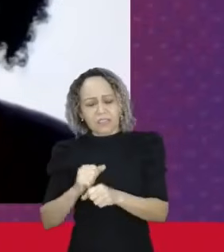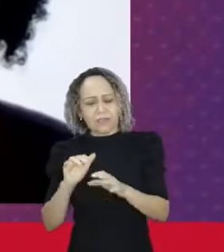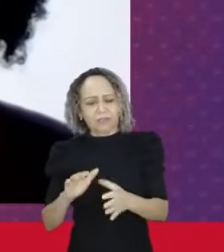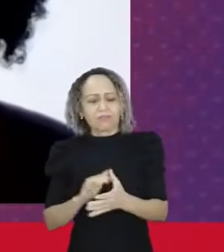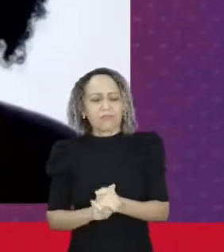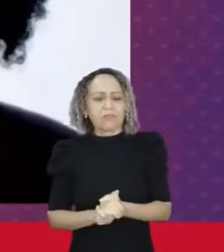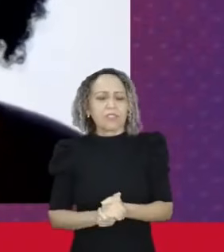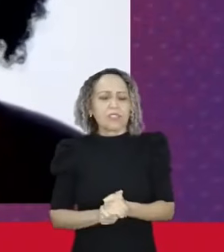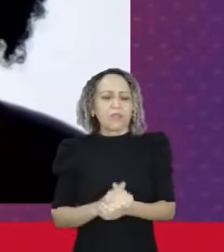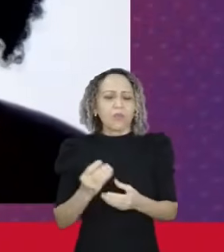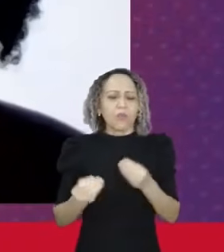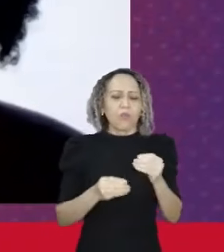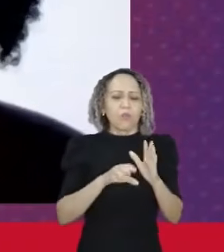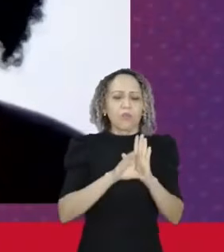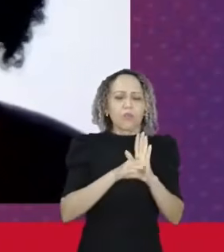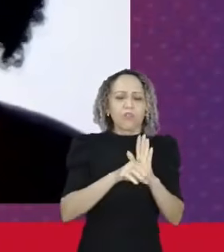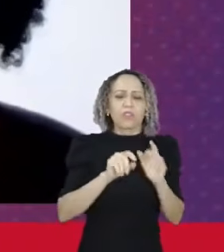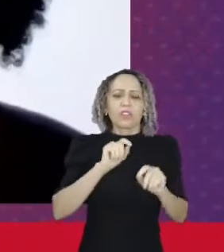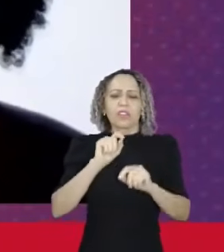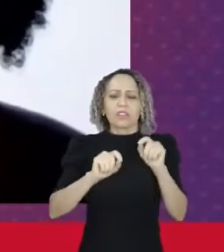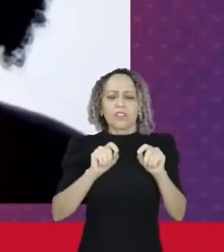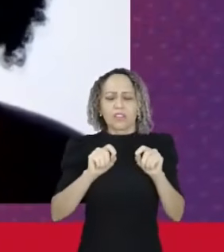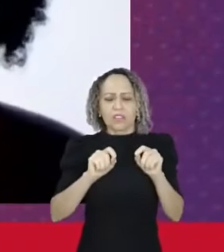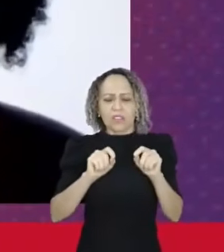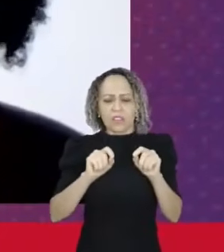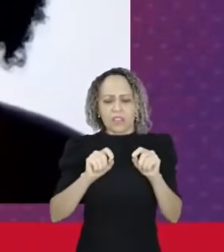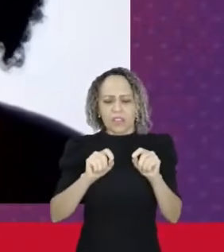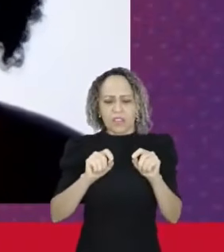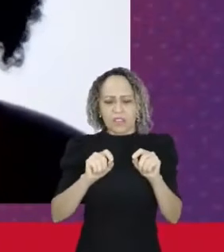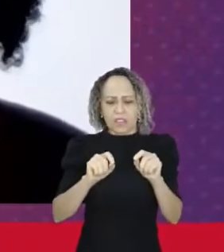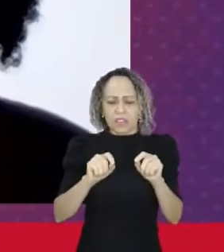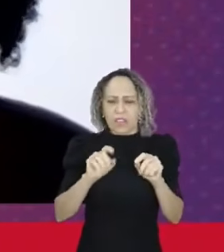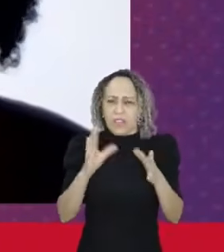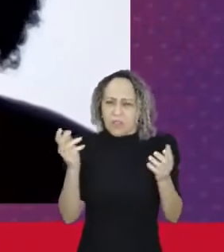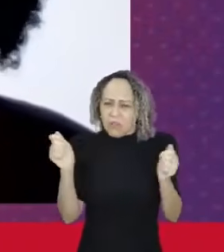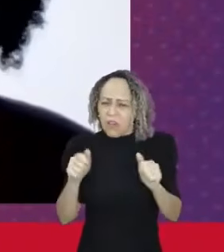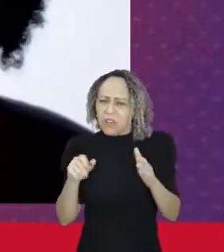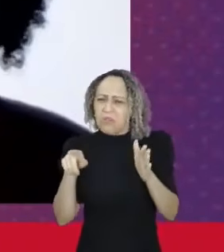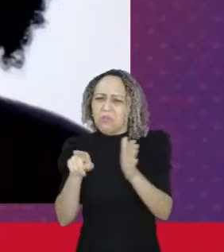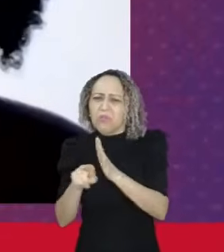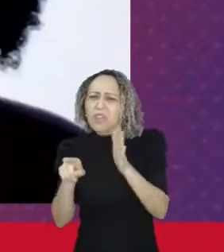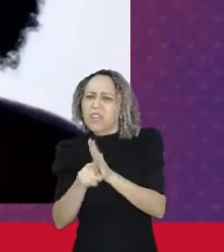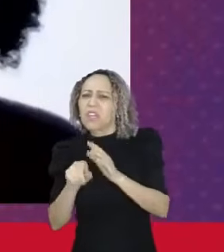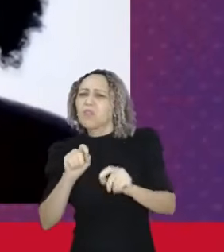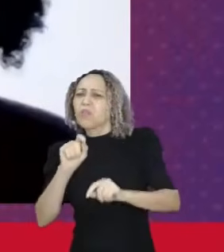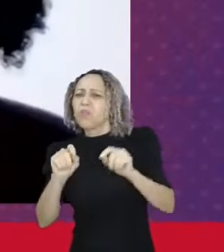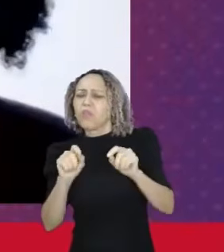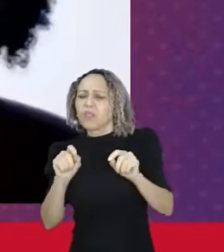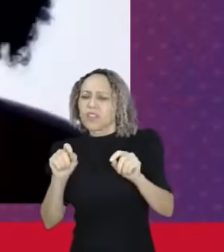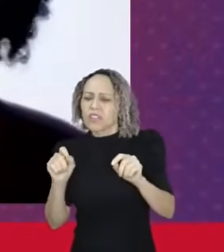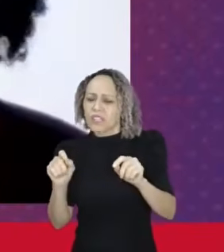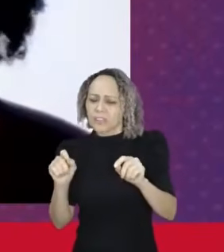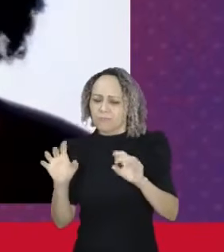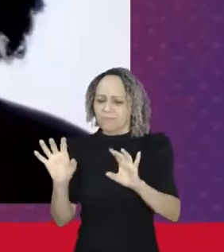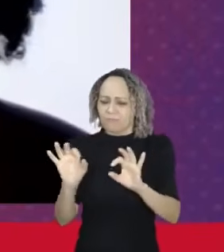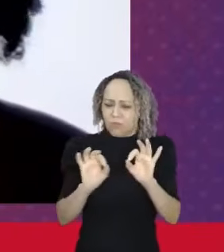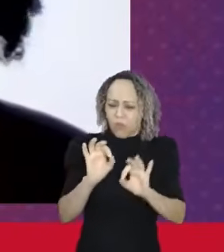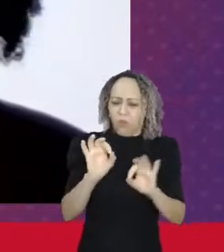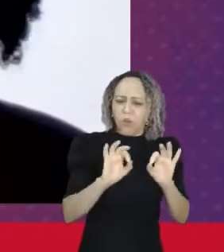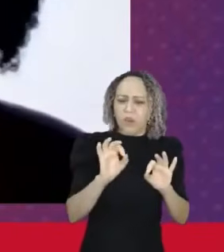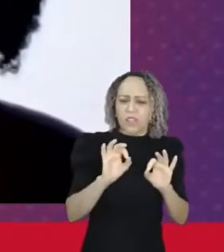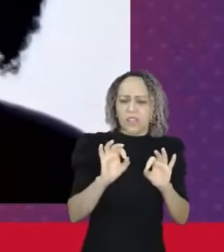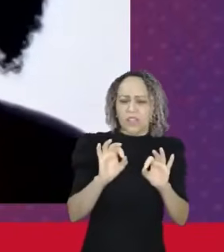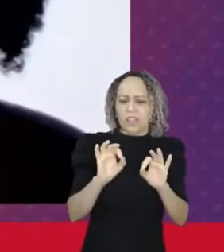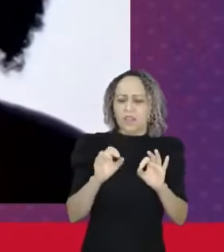conceitos que permitem perguntas e que se estruturaram a partir de questões como